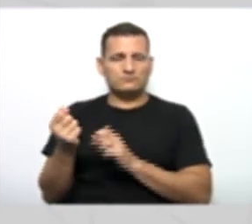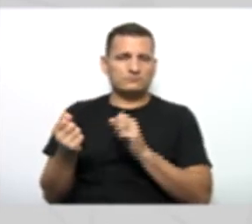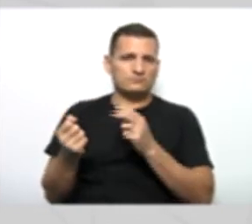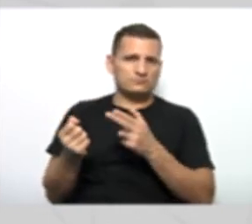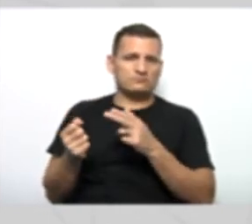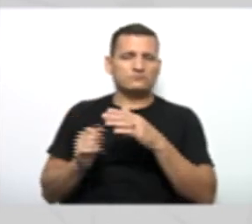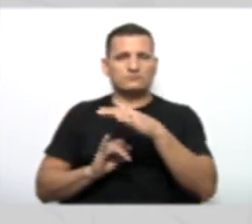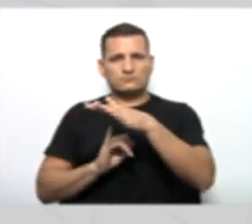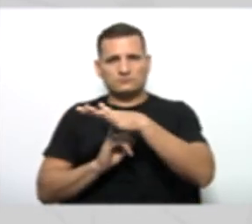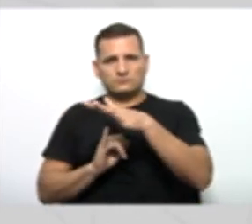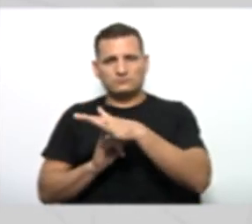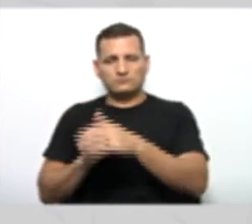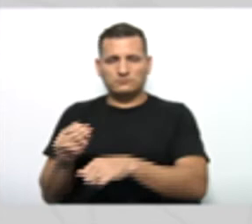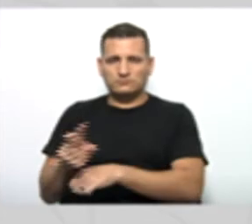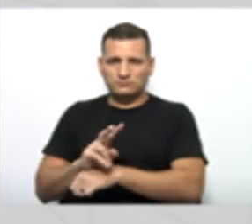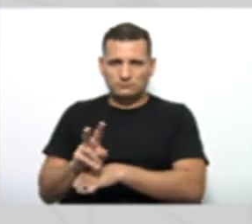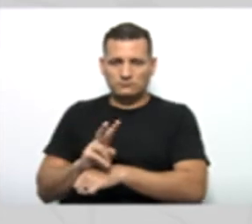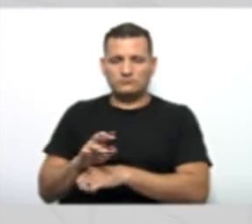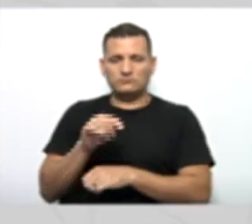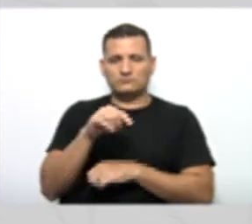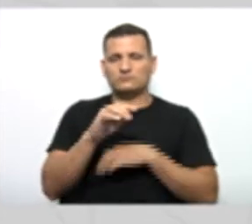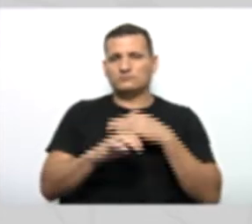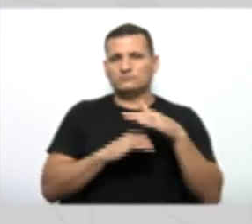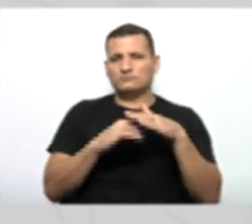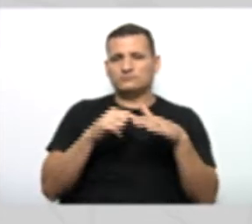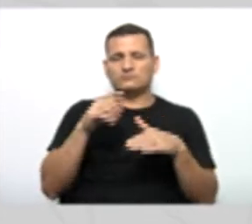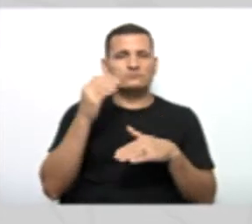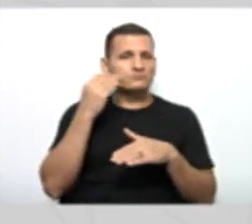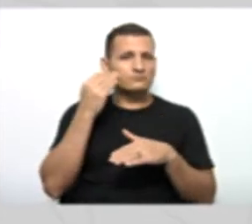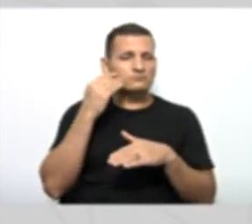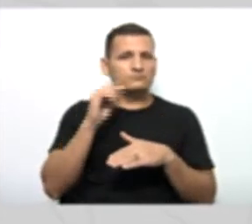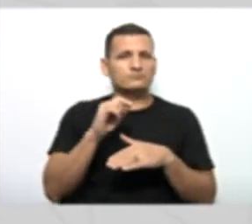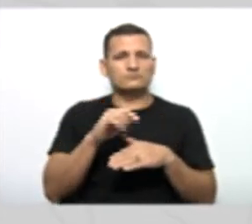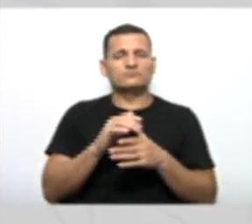as empresas têm buscado implementar ações de gestão ambiental.